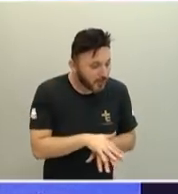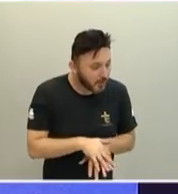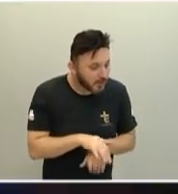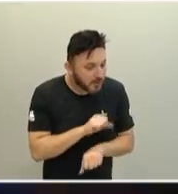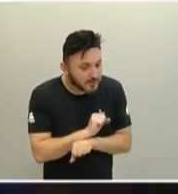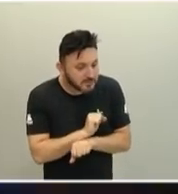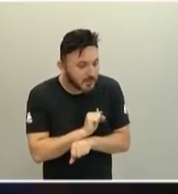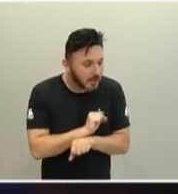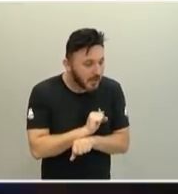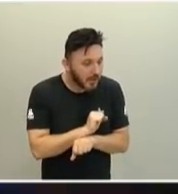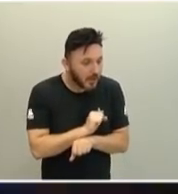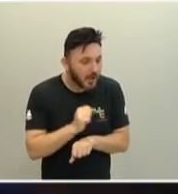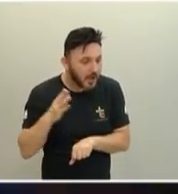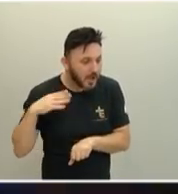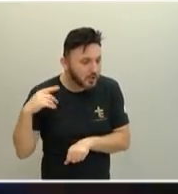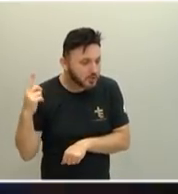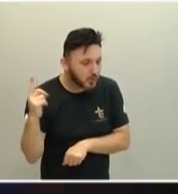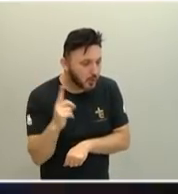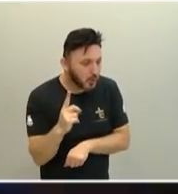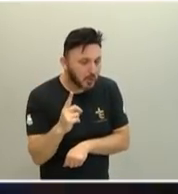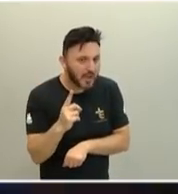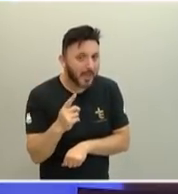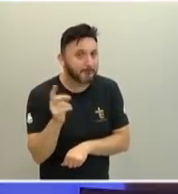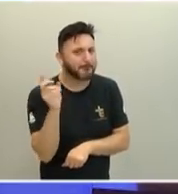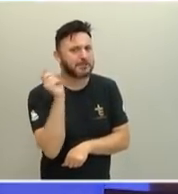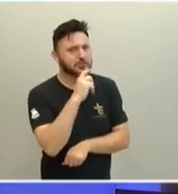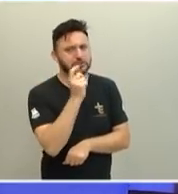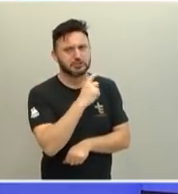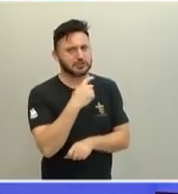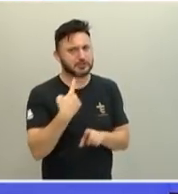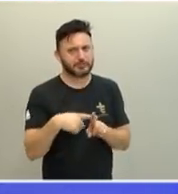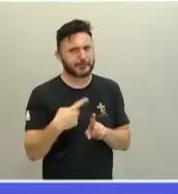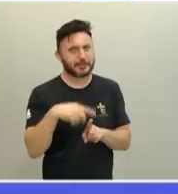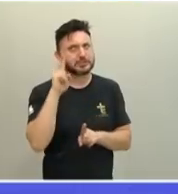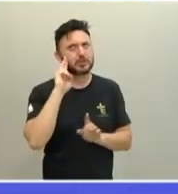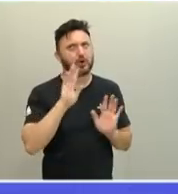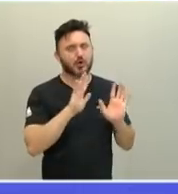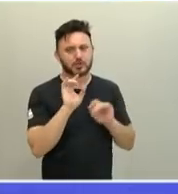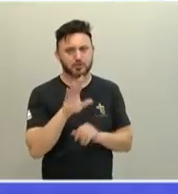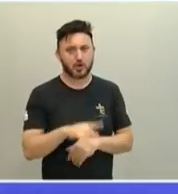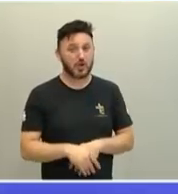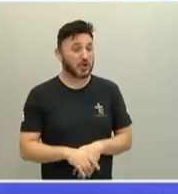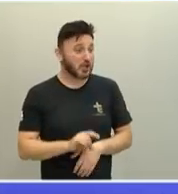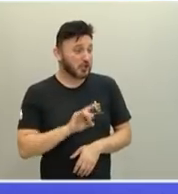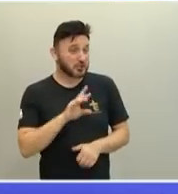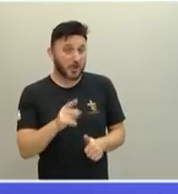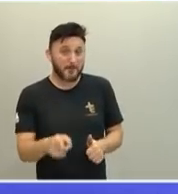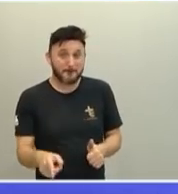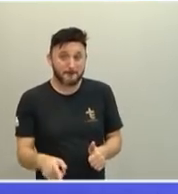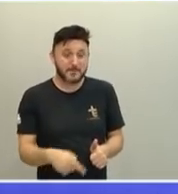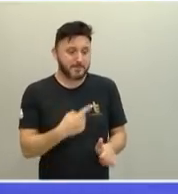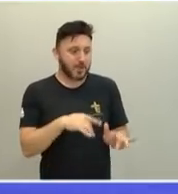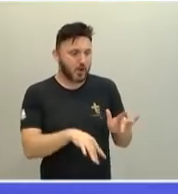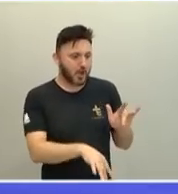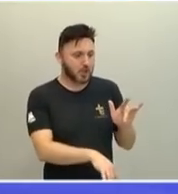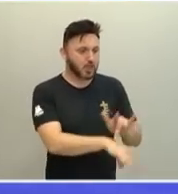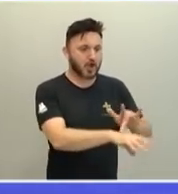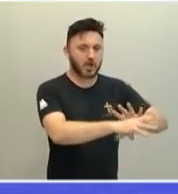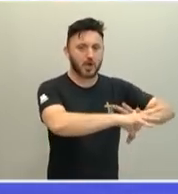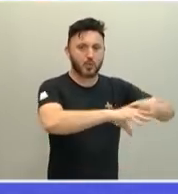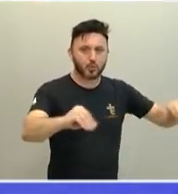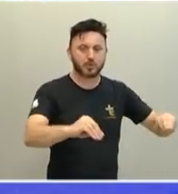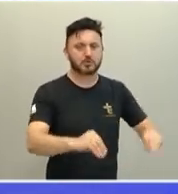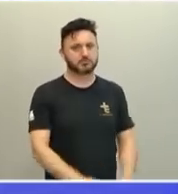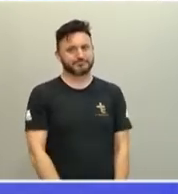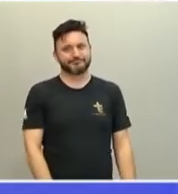sabem que hora vai mexer. E só o primeiro que toca é curado. Quero dizer uma coisa para você hoje aqui.